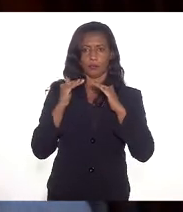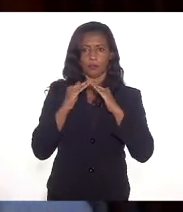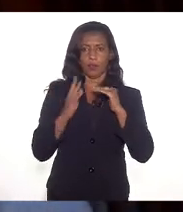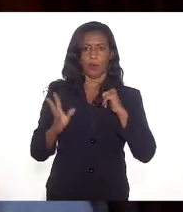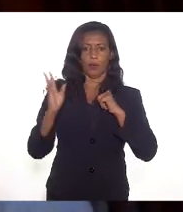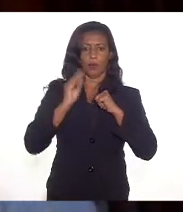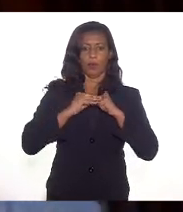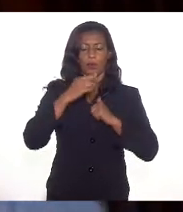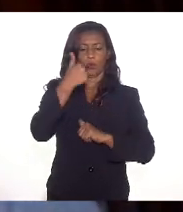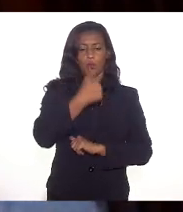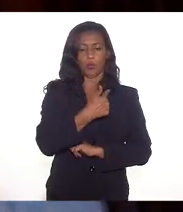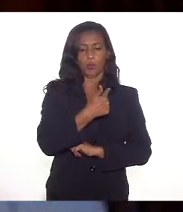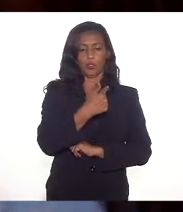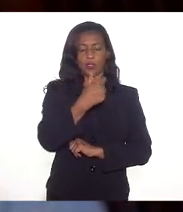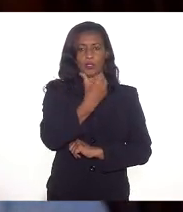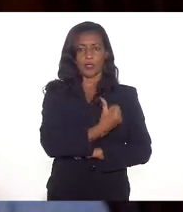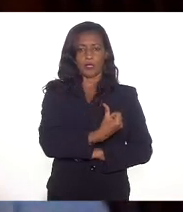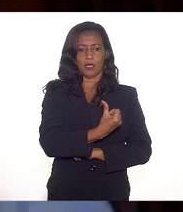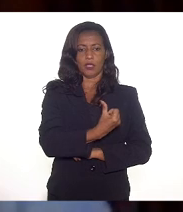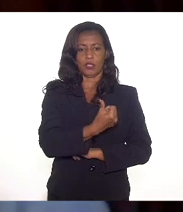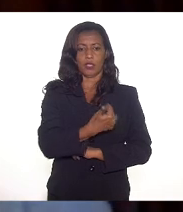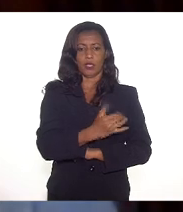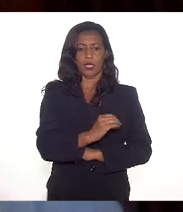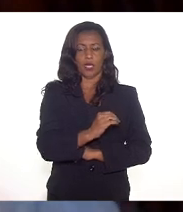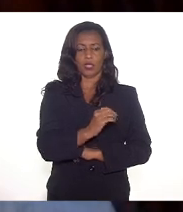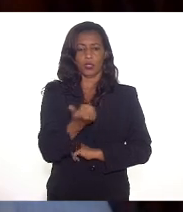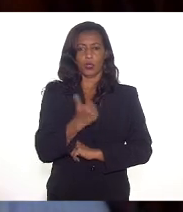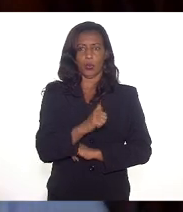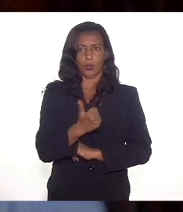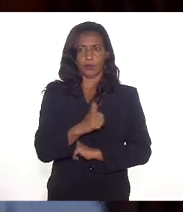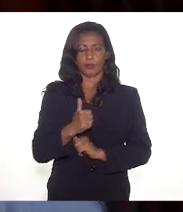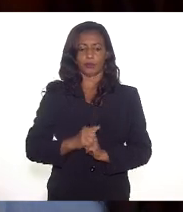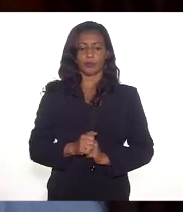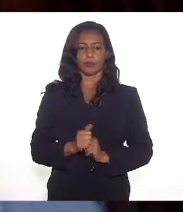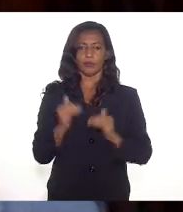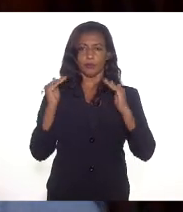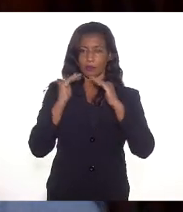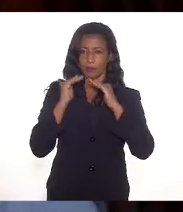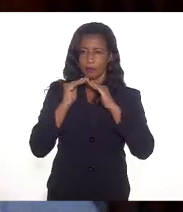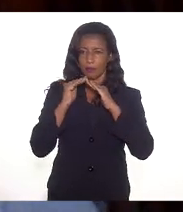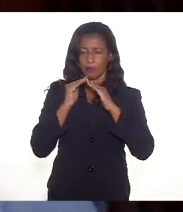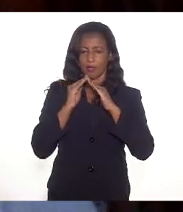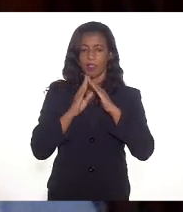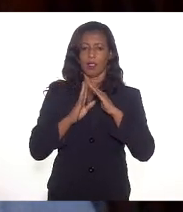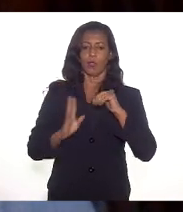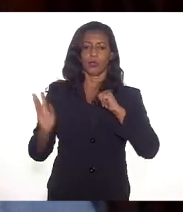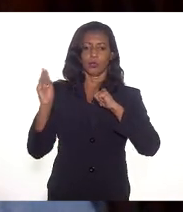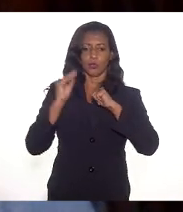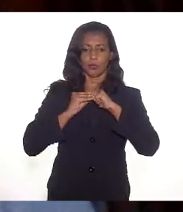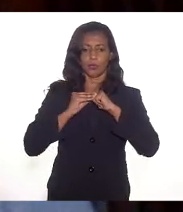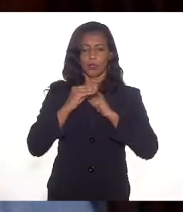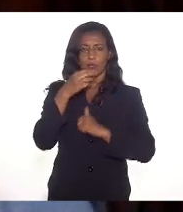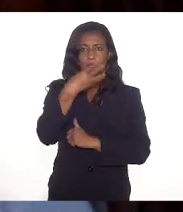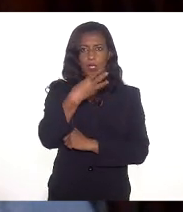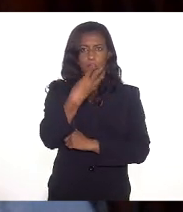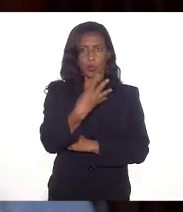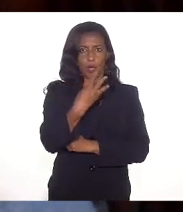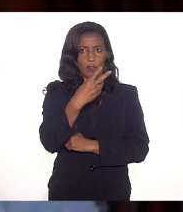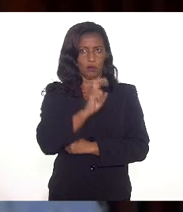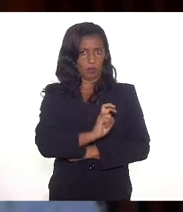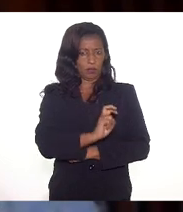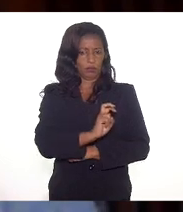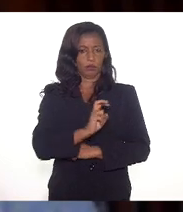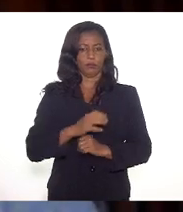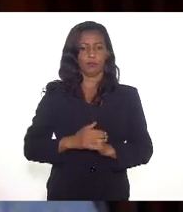aglutinativa às emendas 2, 6, 10 e 11, favorável com subemenda aglutinativa às emendas 3, 4 e